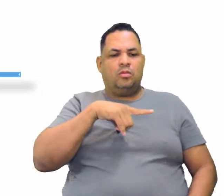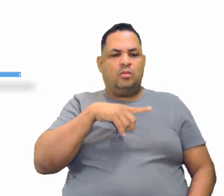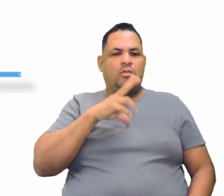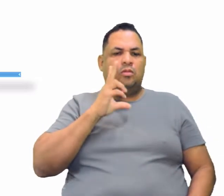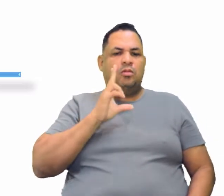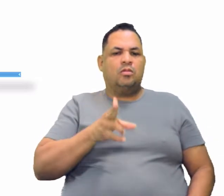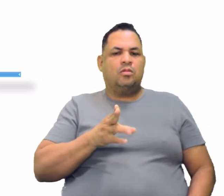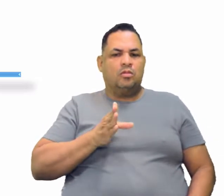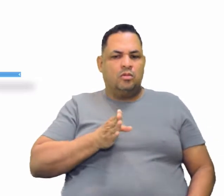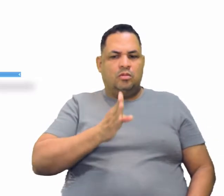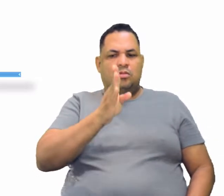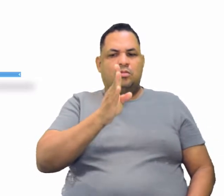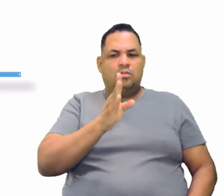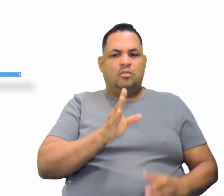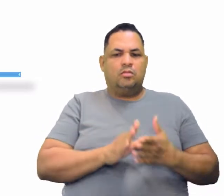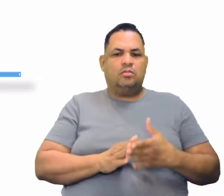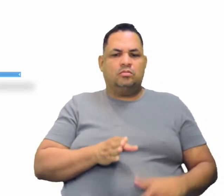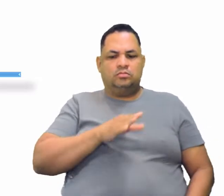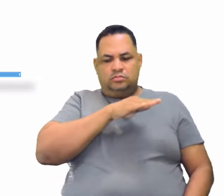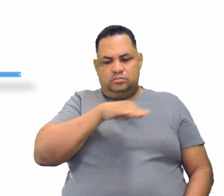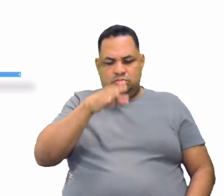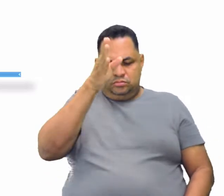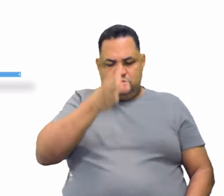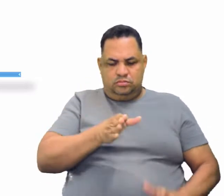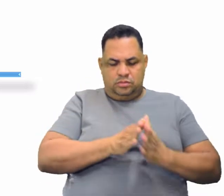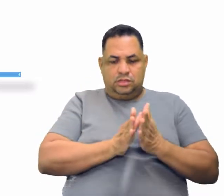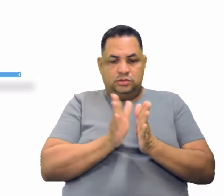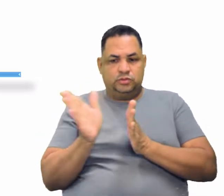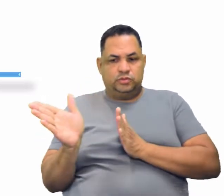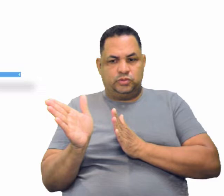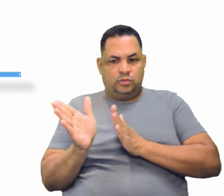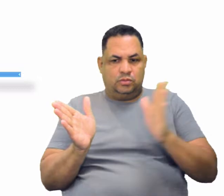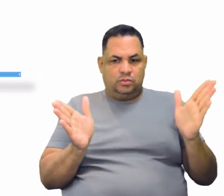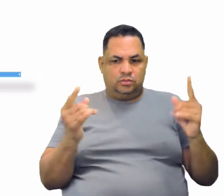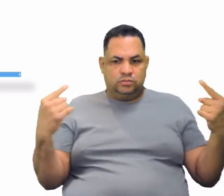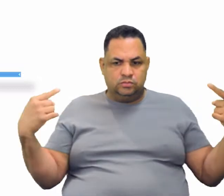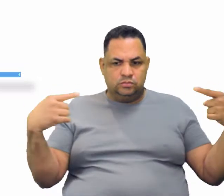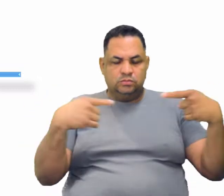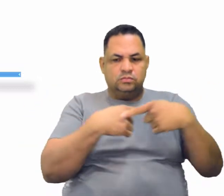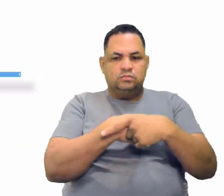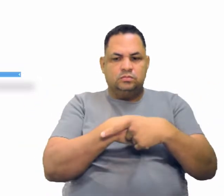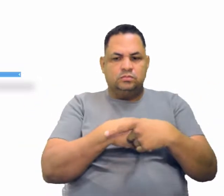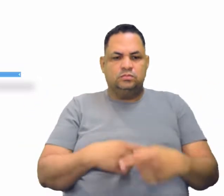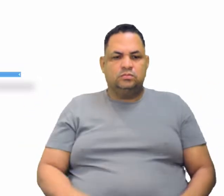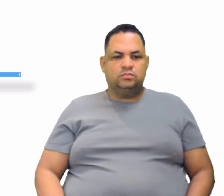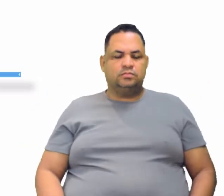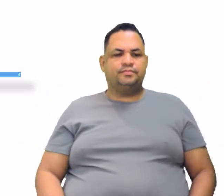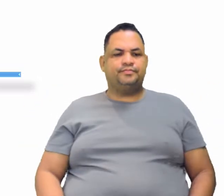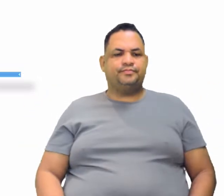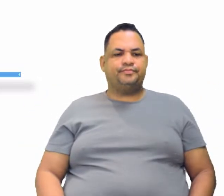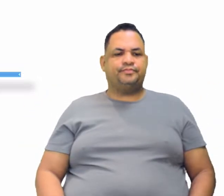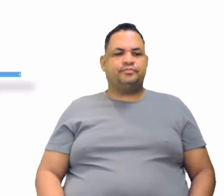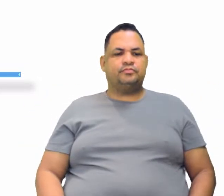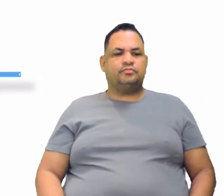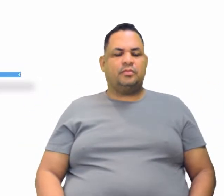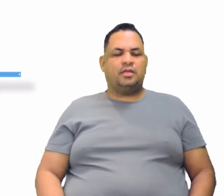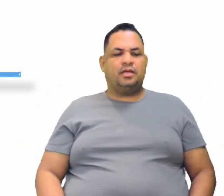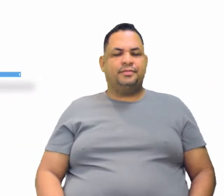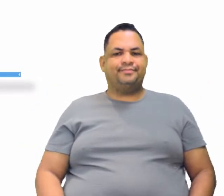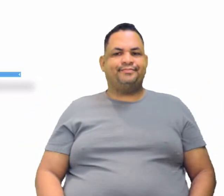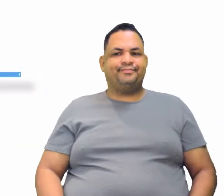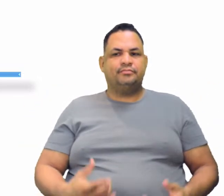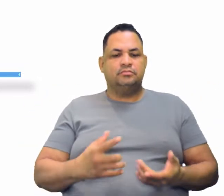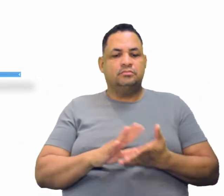mesma direção, mas sentido oposto. Tem sentido oposto porque esse cara se opõe ao movimento, não por ele